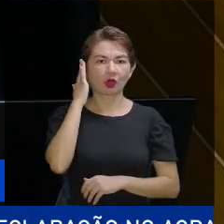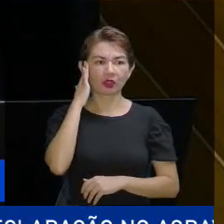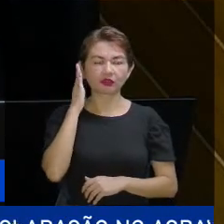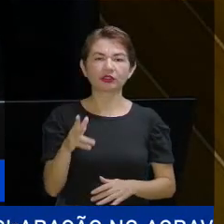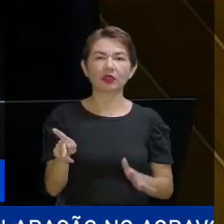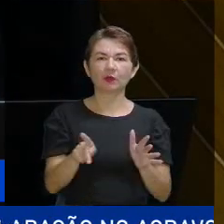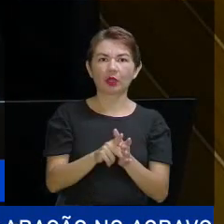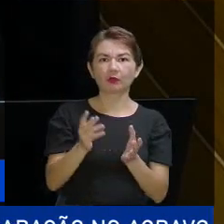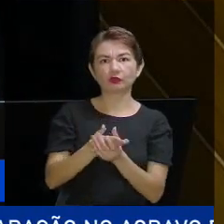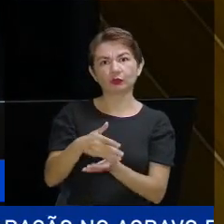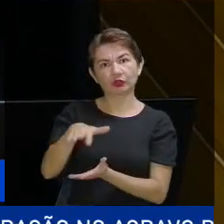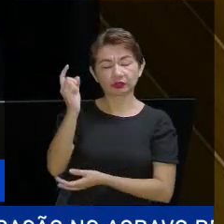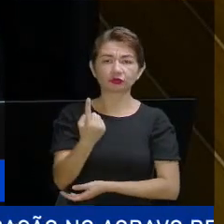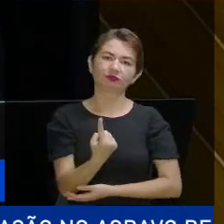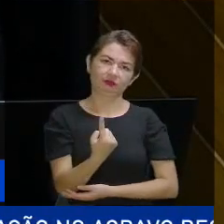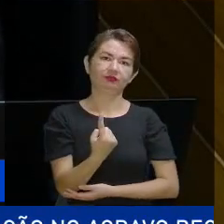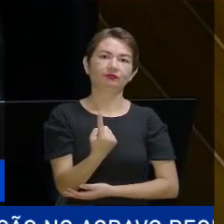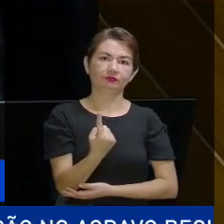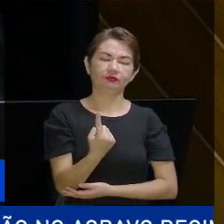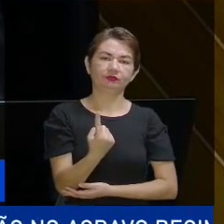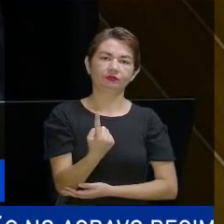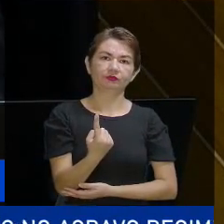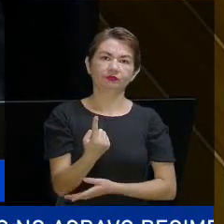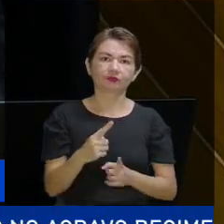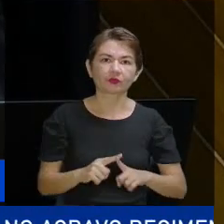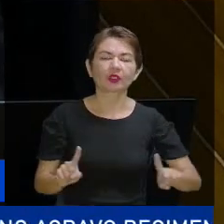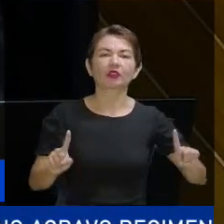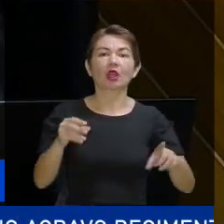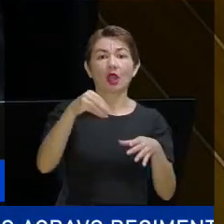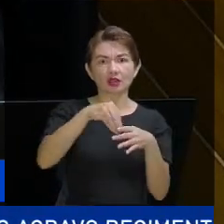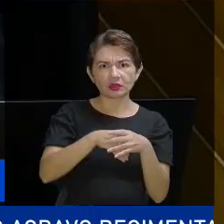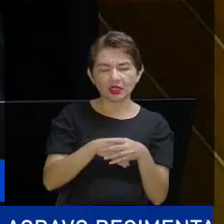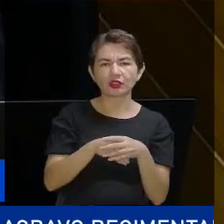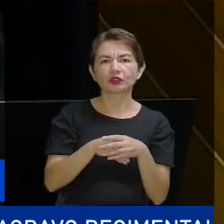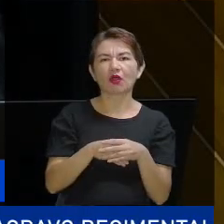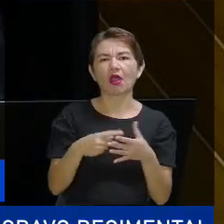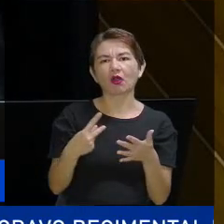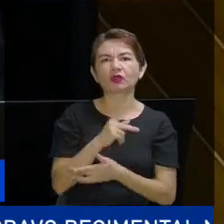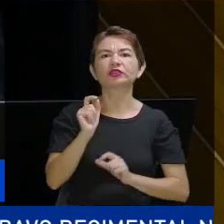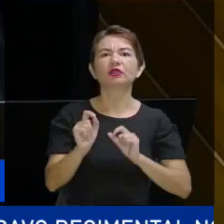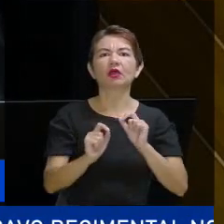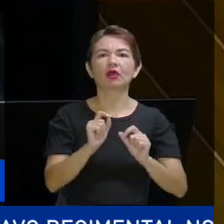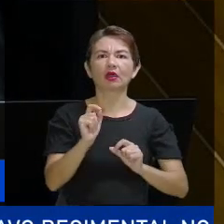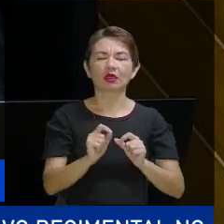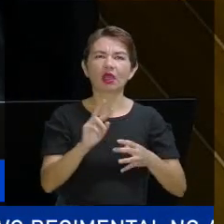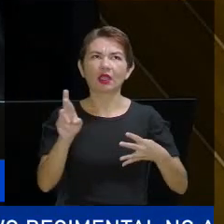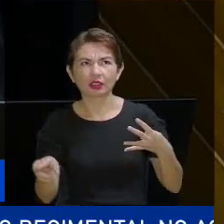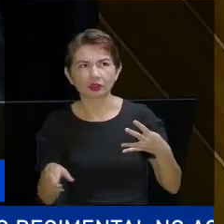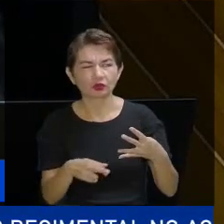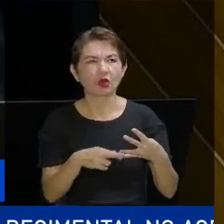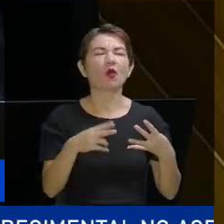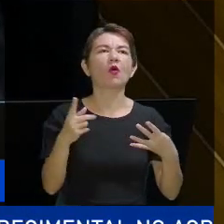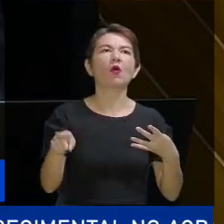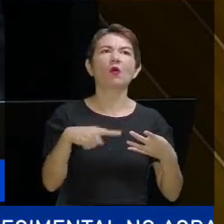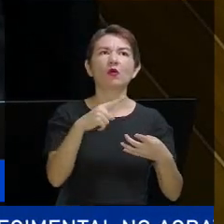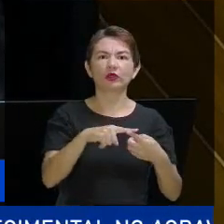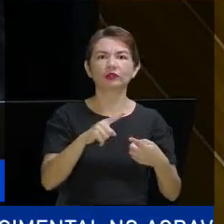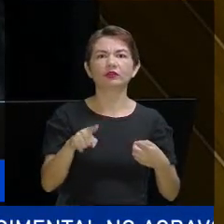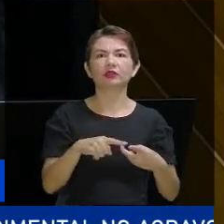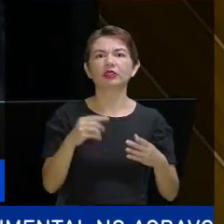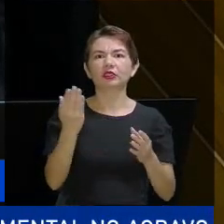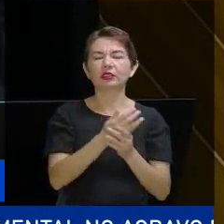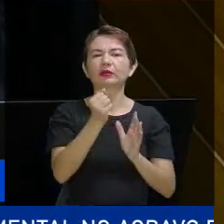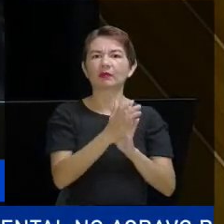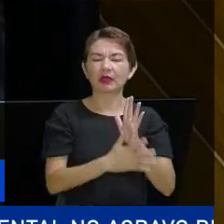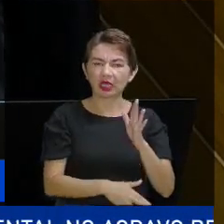mesmo. O processo em si é um só, né? Só que dentro dele houve embargo, houve agravos que está julgado e que num